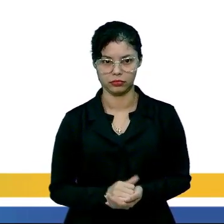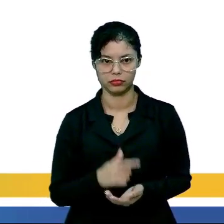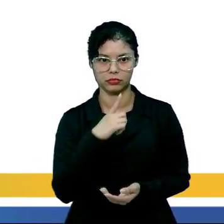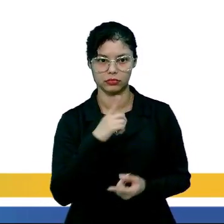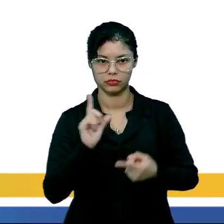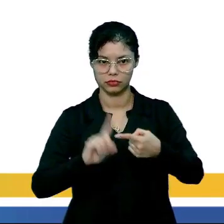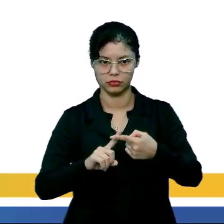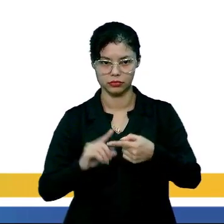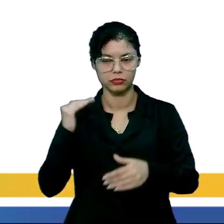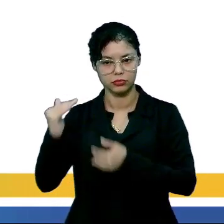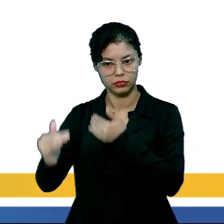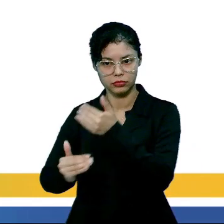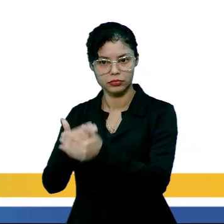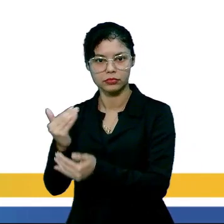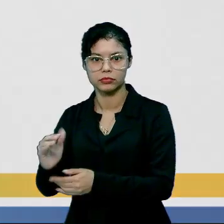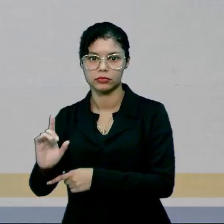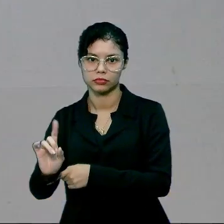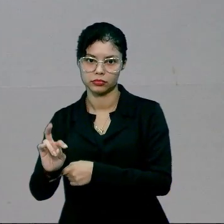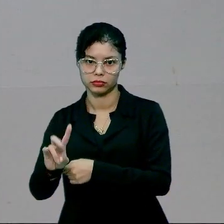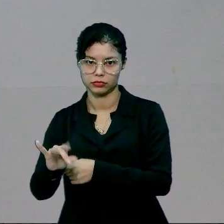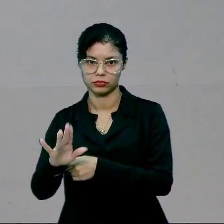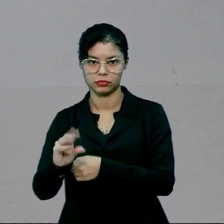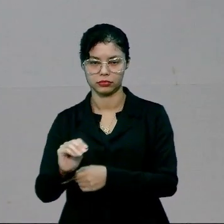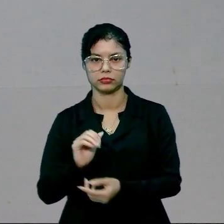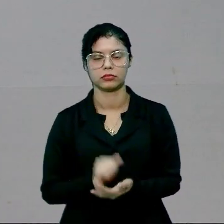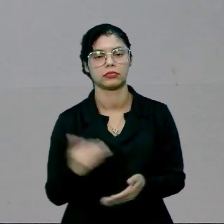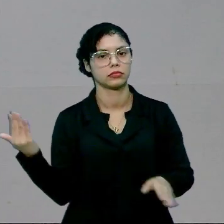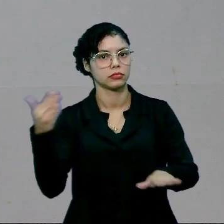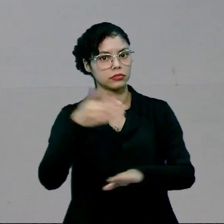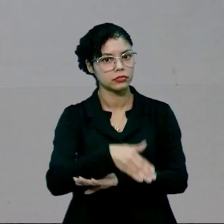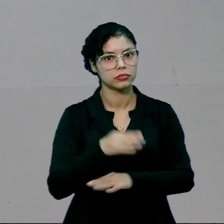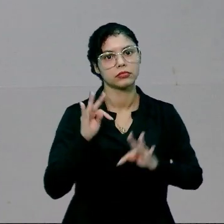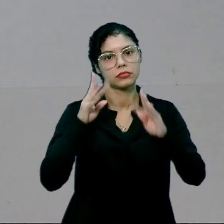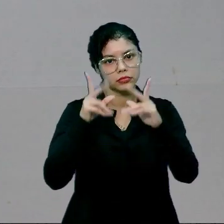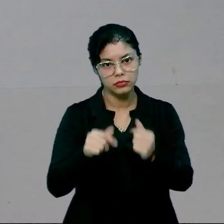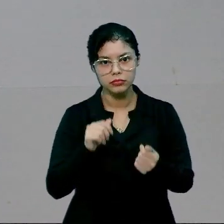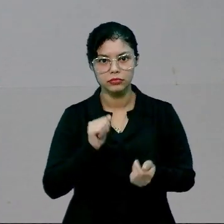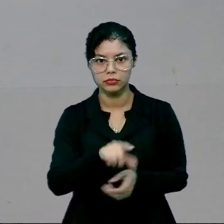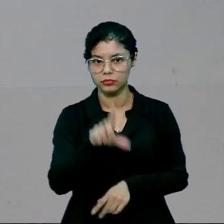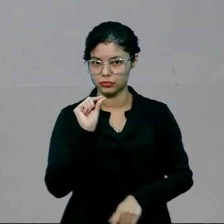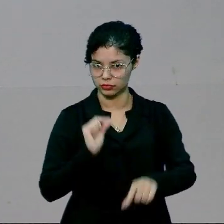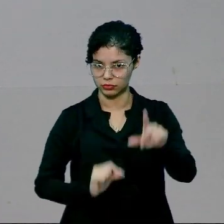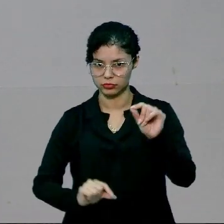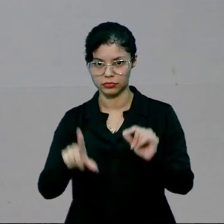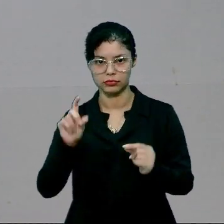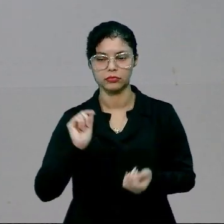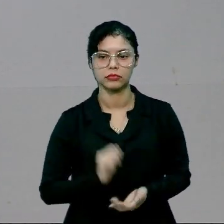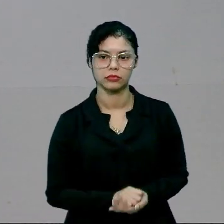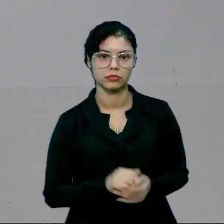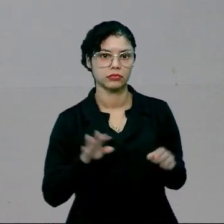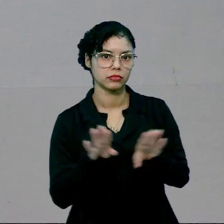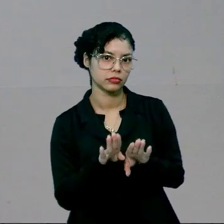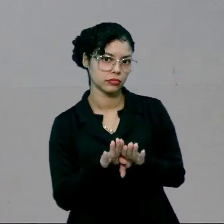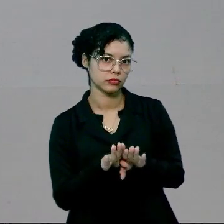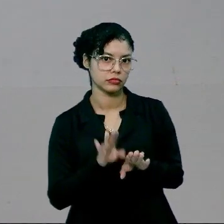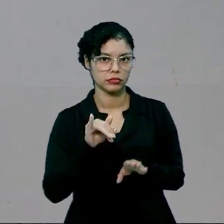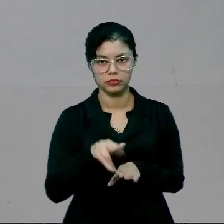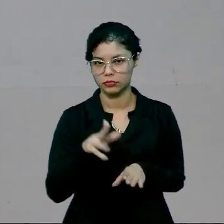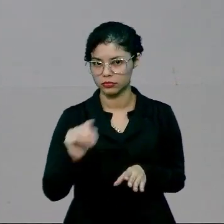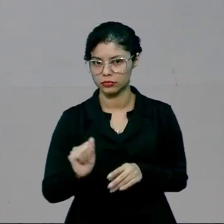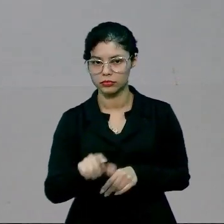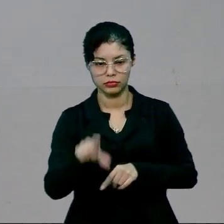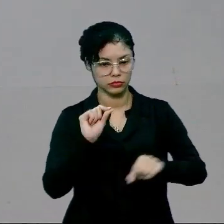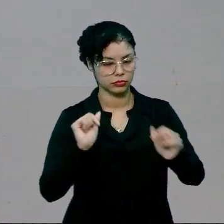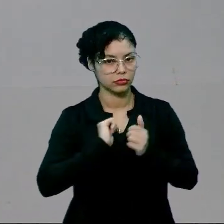gente tem o evolucionismo e o darwinismo. Aqui entra aquela questão toda da seleção natural e que o meio seleciona aqueles